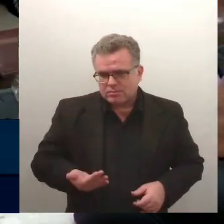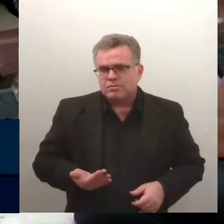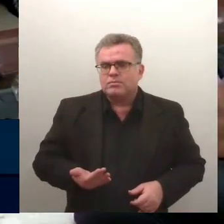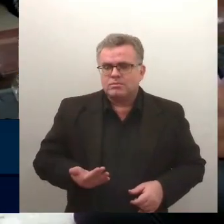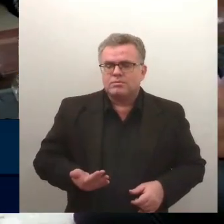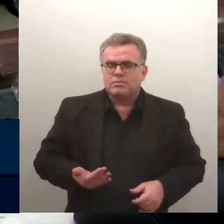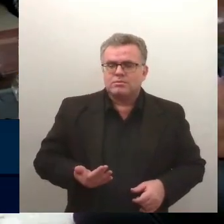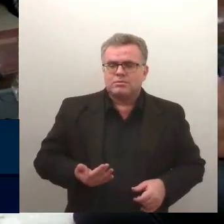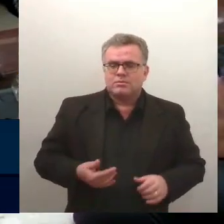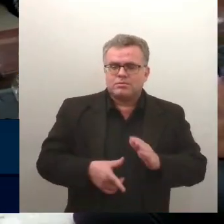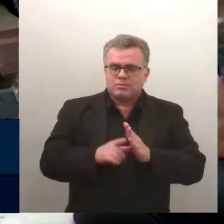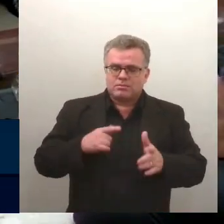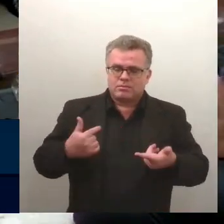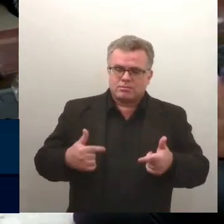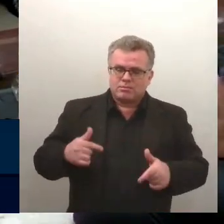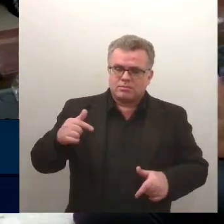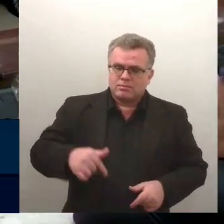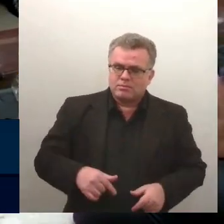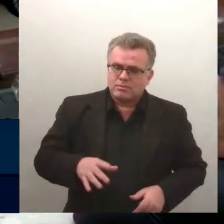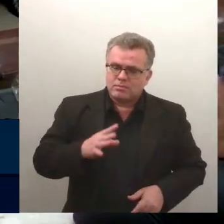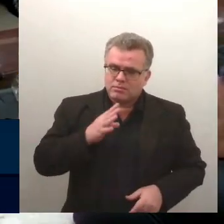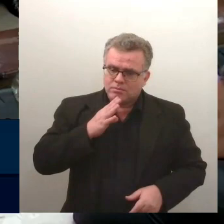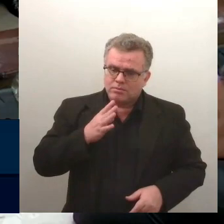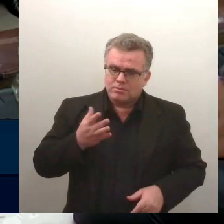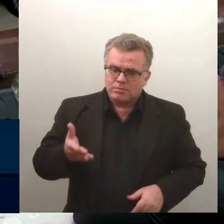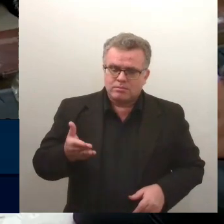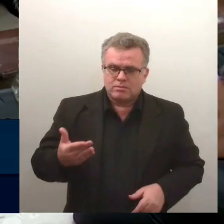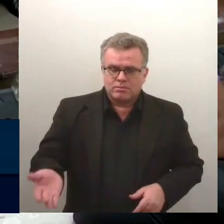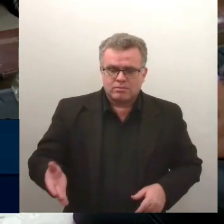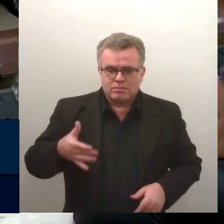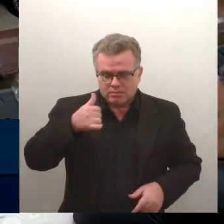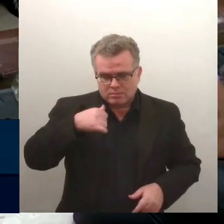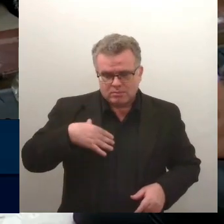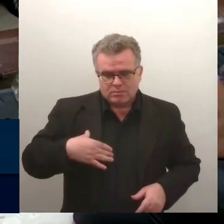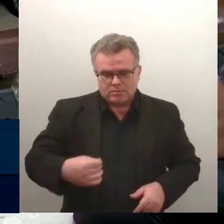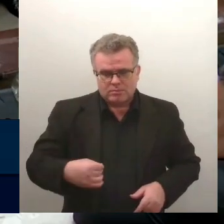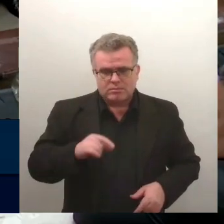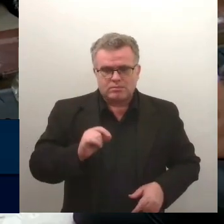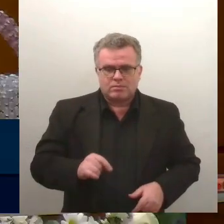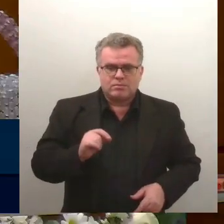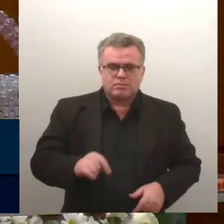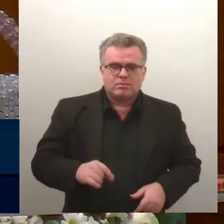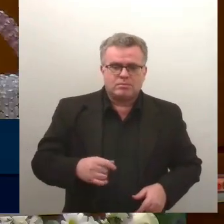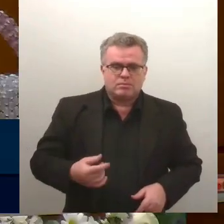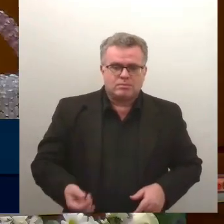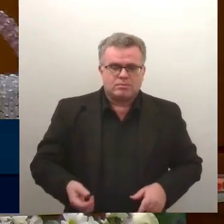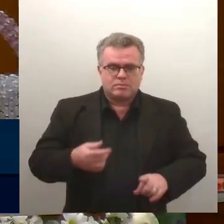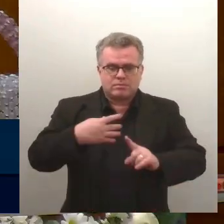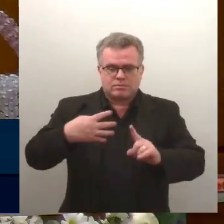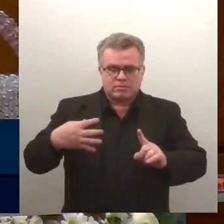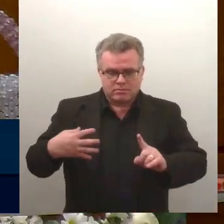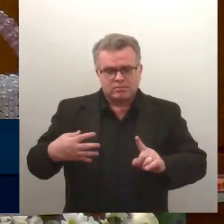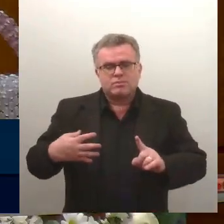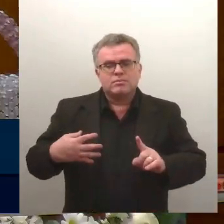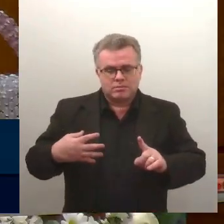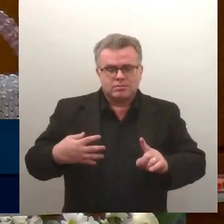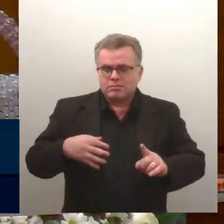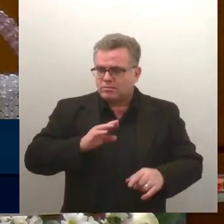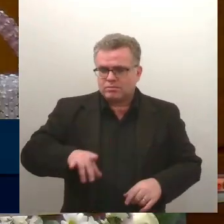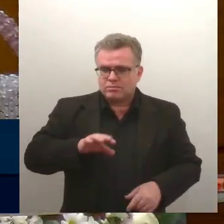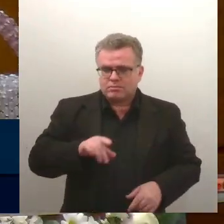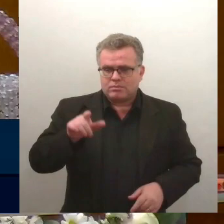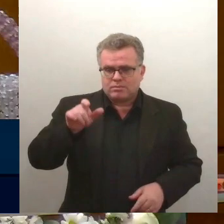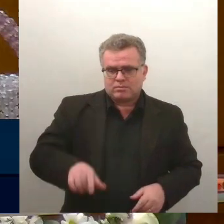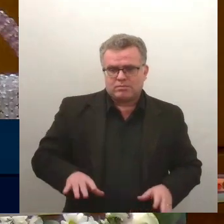a filha dela, Débora Matos, que não é LGBT, mas é voluntária da Associação Casa